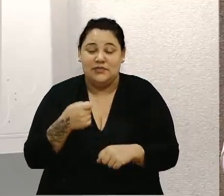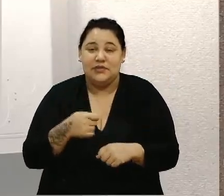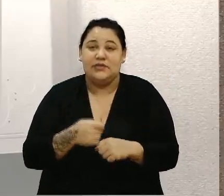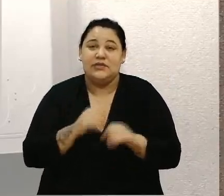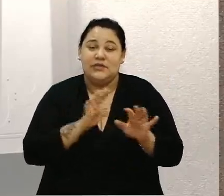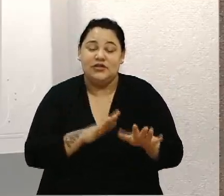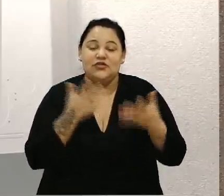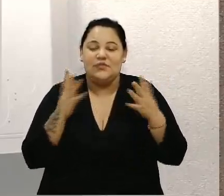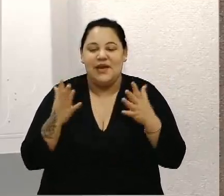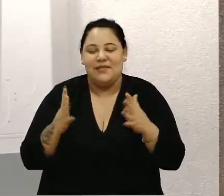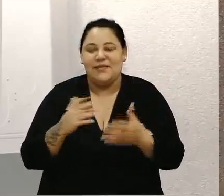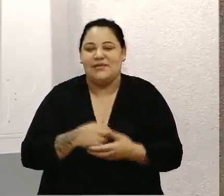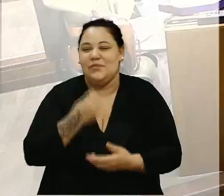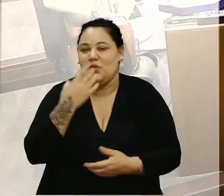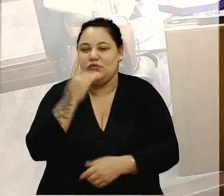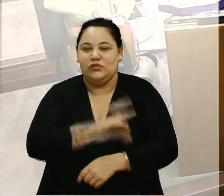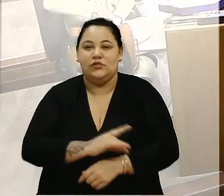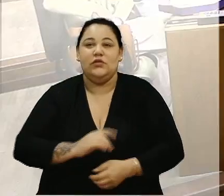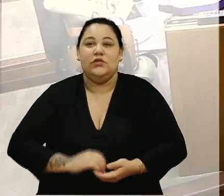de congratulação. Bom dia.